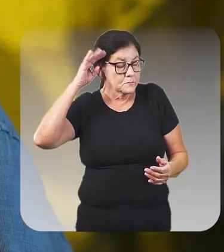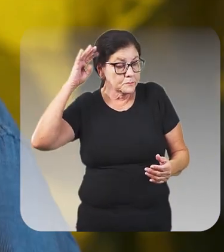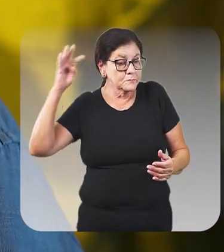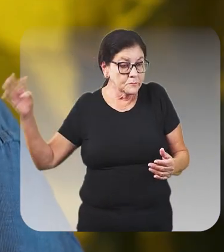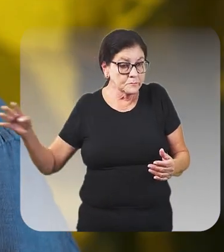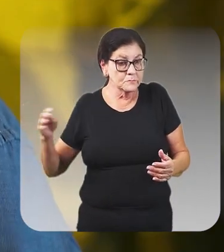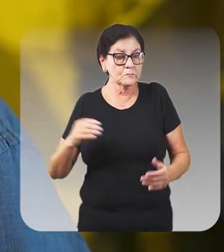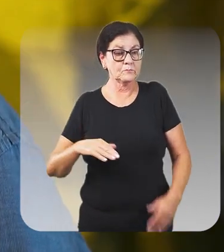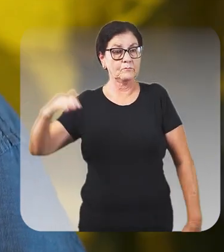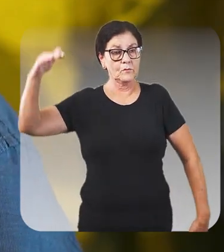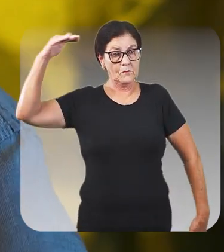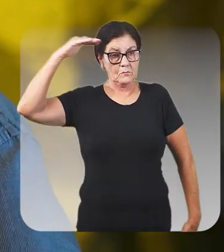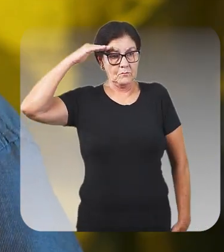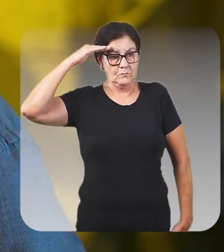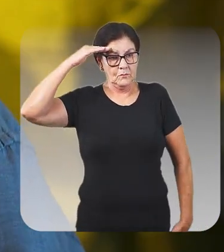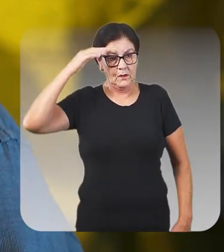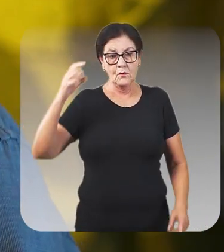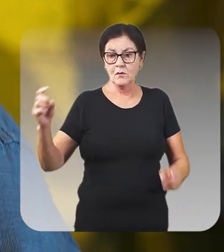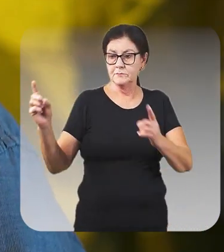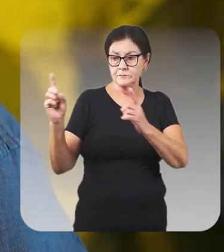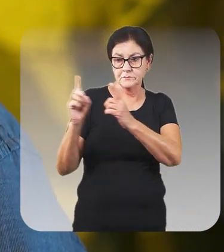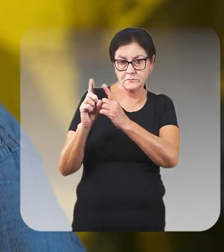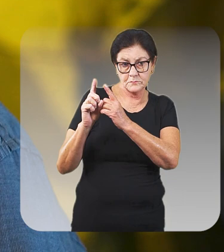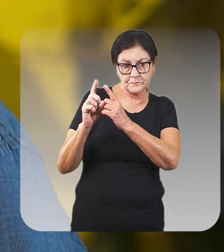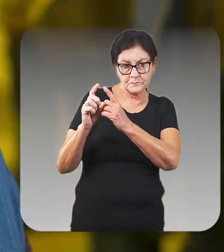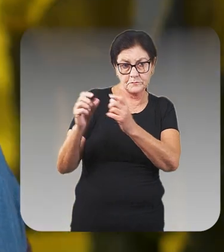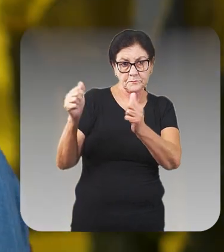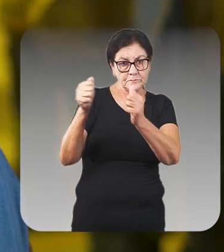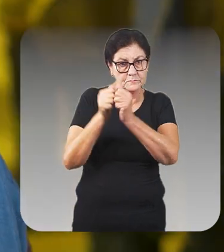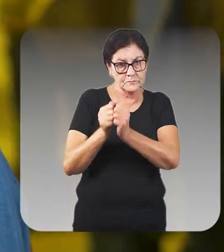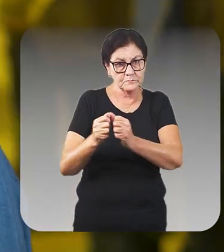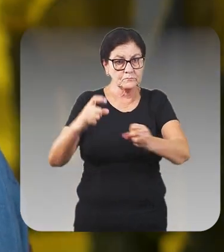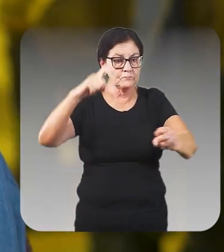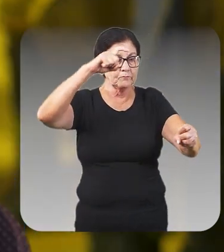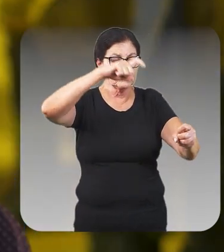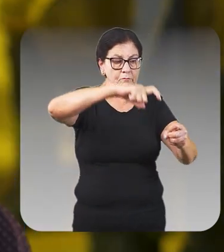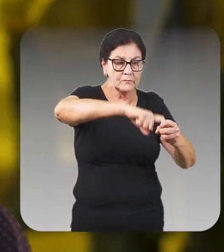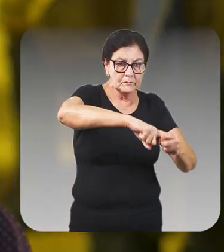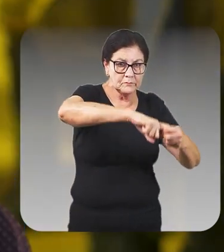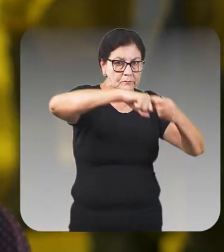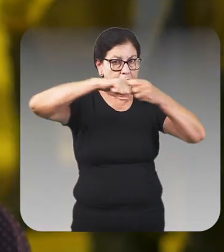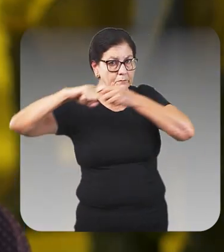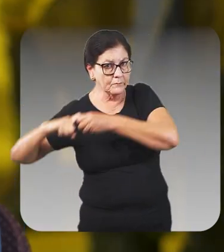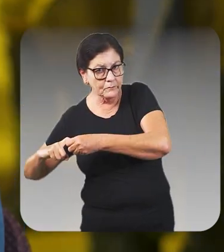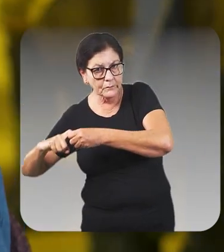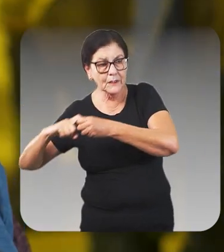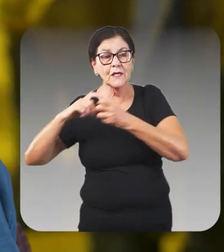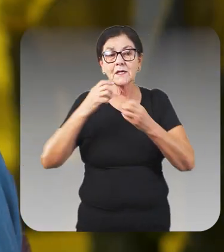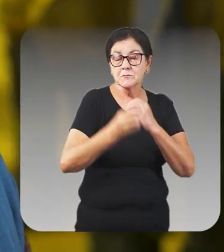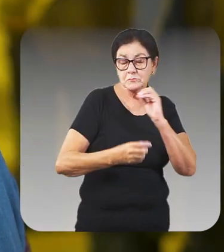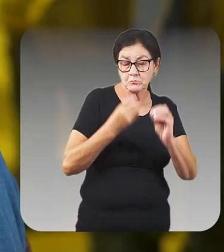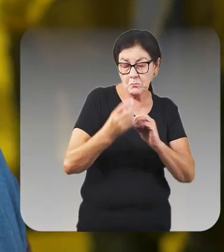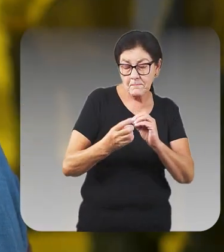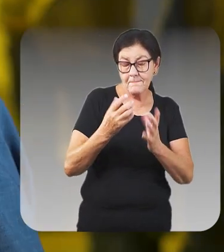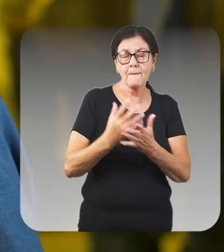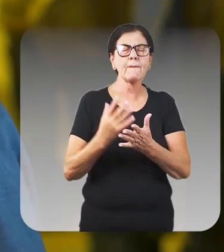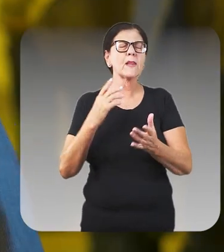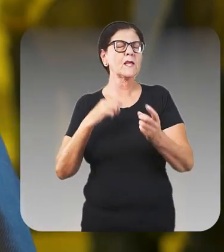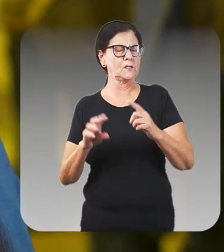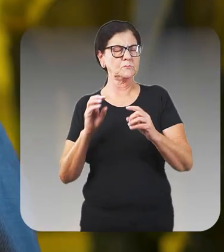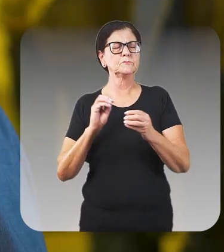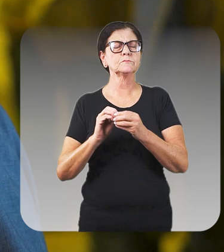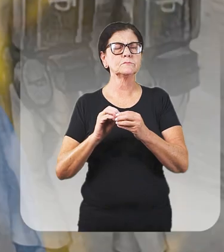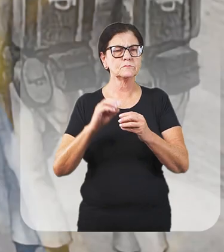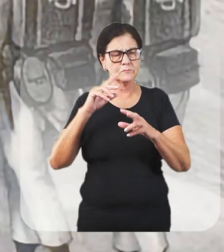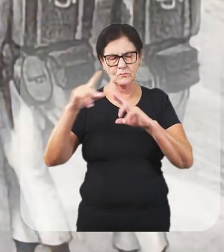militar estão ligados a esse corpo científico e é um pensamento que trata a questão intervencionista como